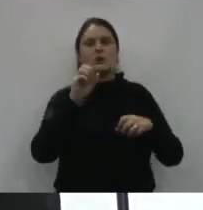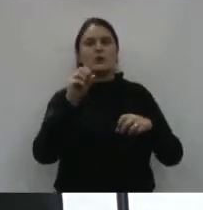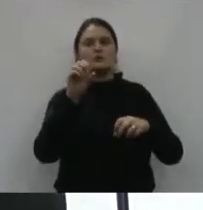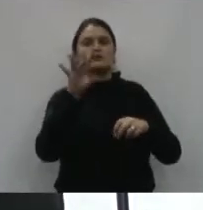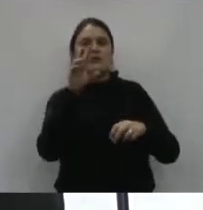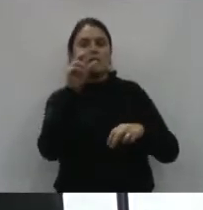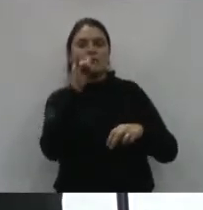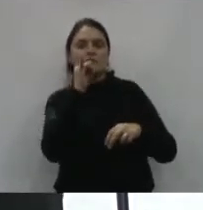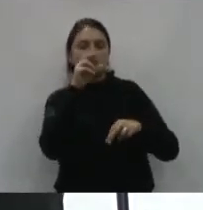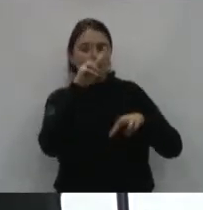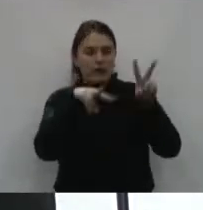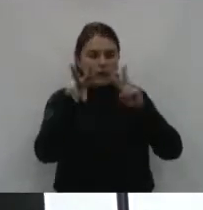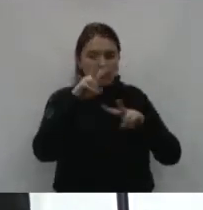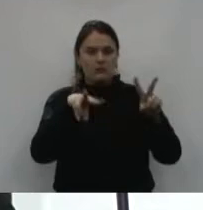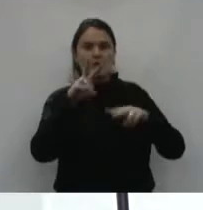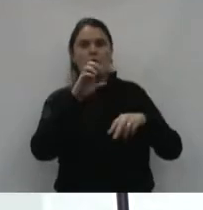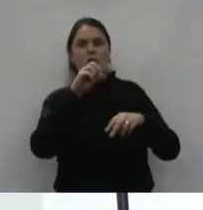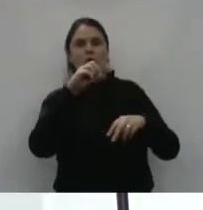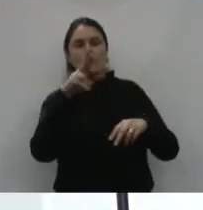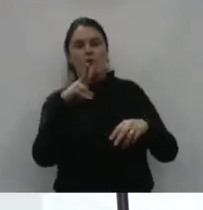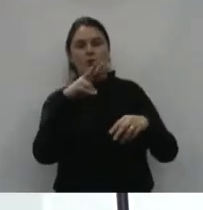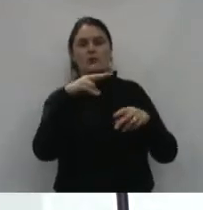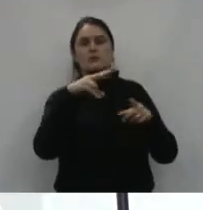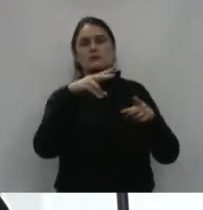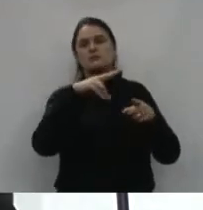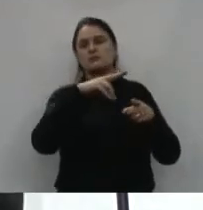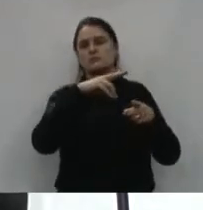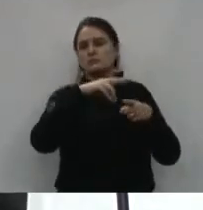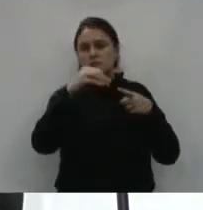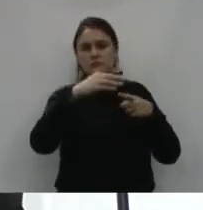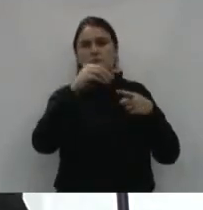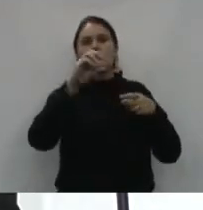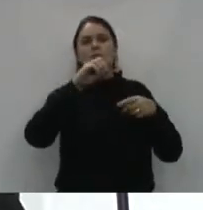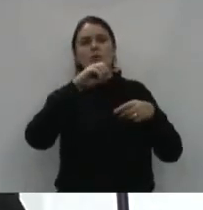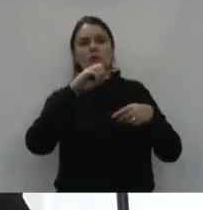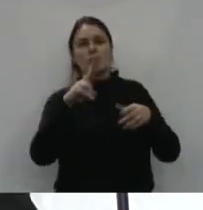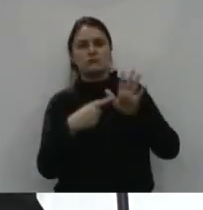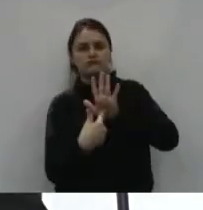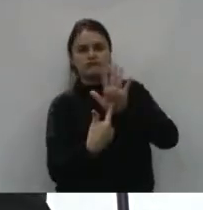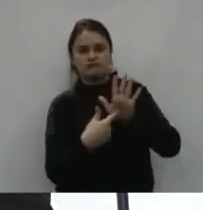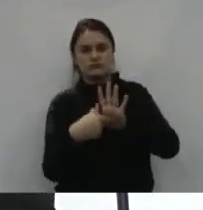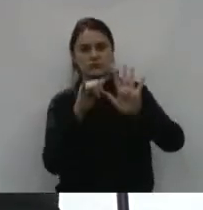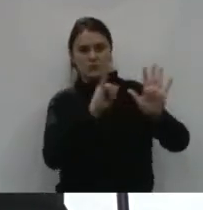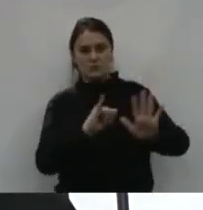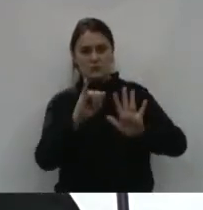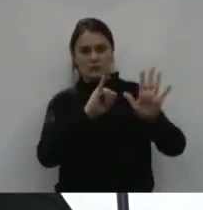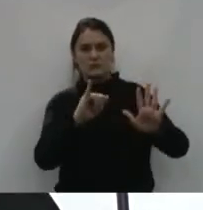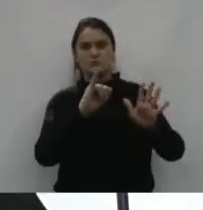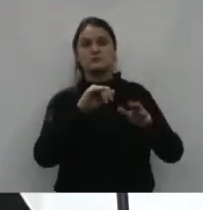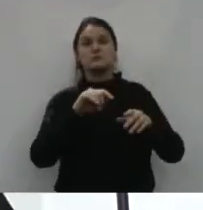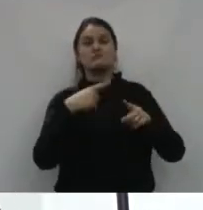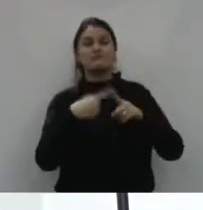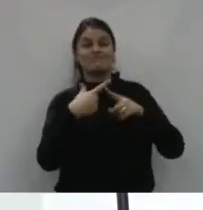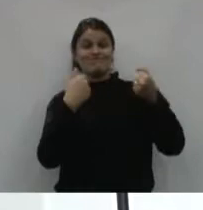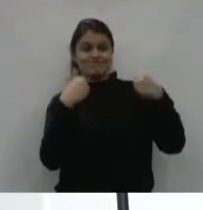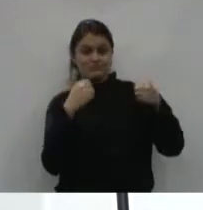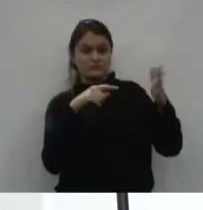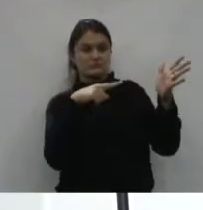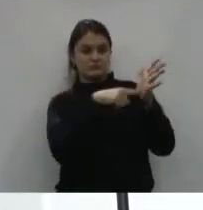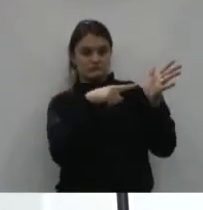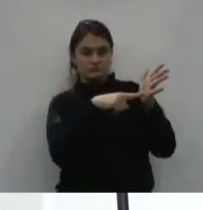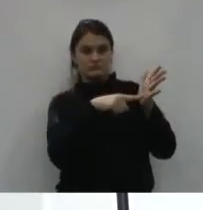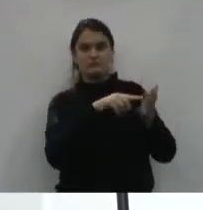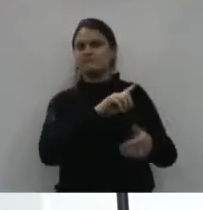como o heroísmo a manipulação do órgão sexual a pornografia exibicionismo a maioria dos casos é